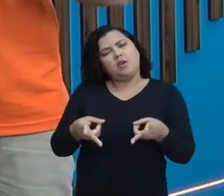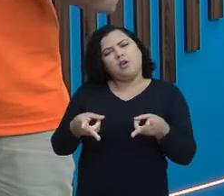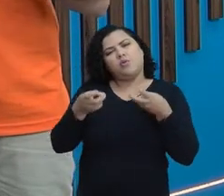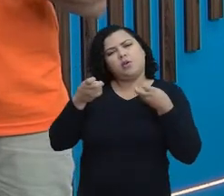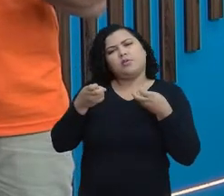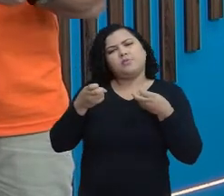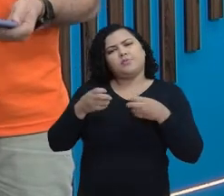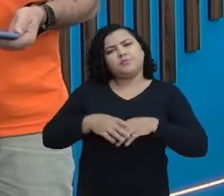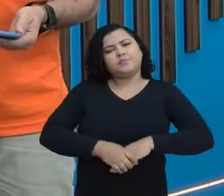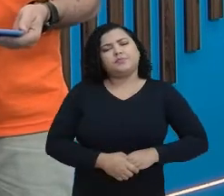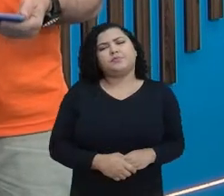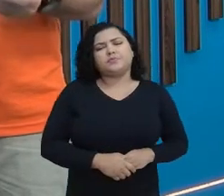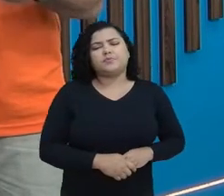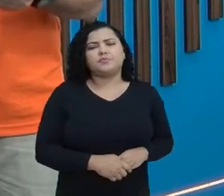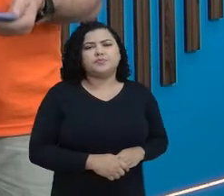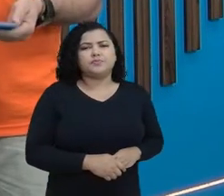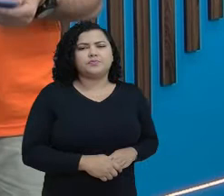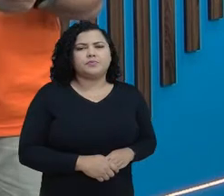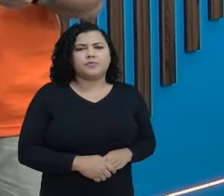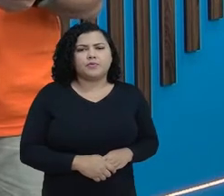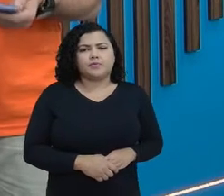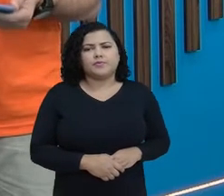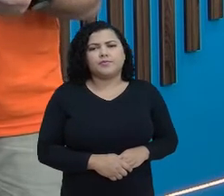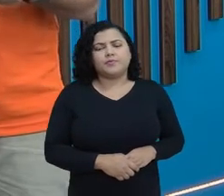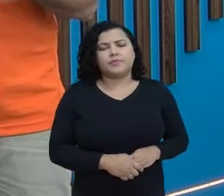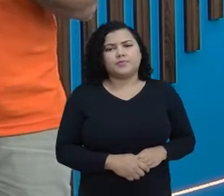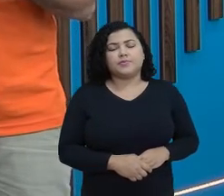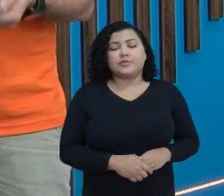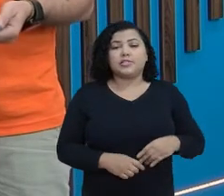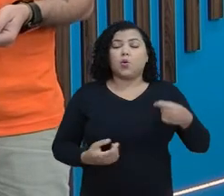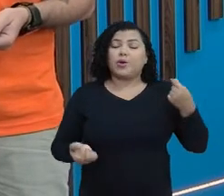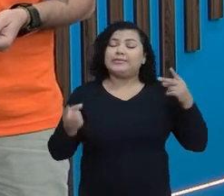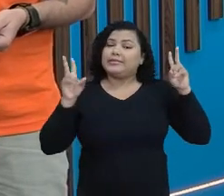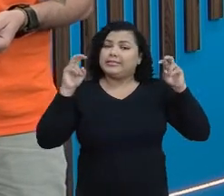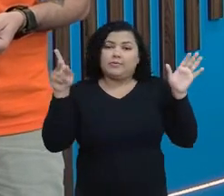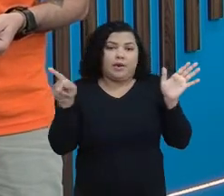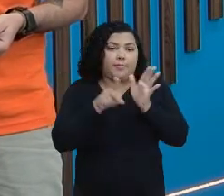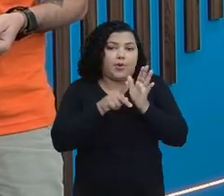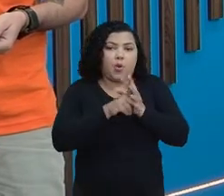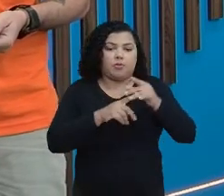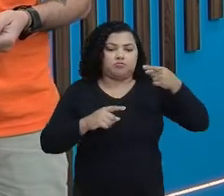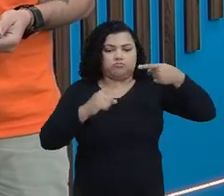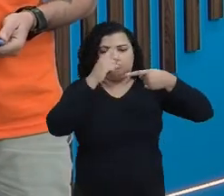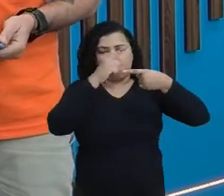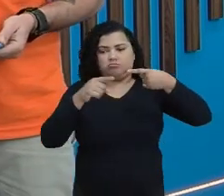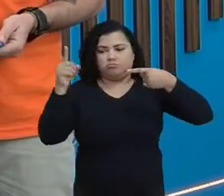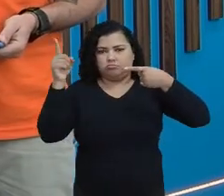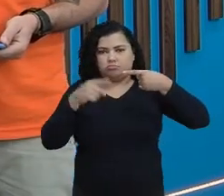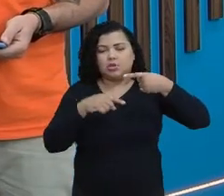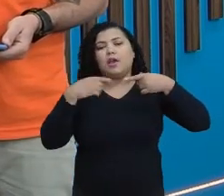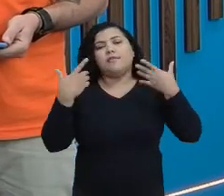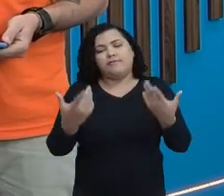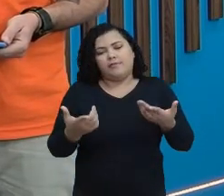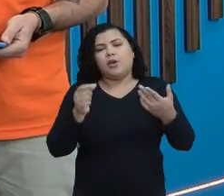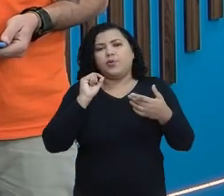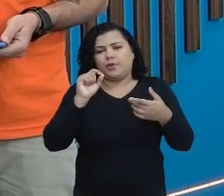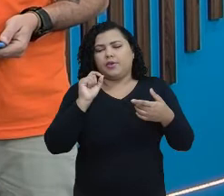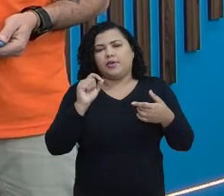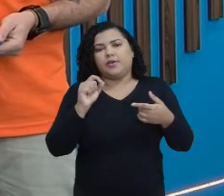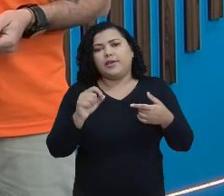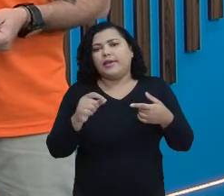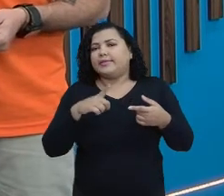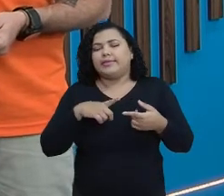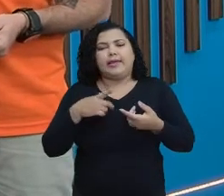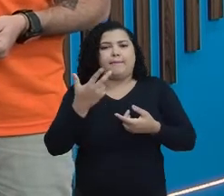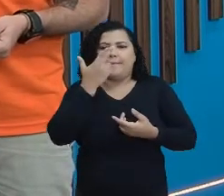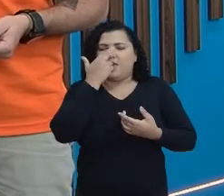em um determinado momento, todos os problemas de regra de 3 vão parar numa situação igual a essa daí.